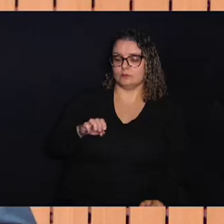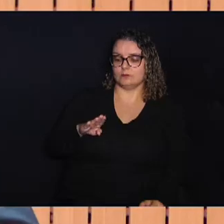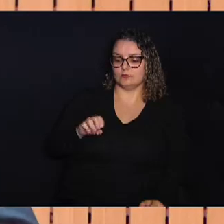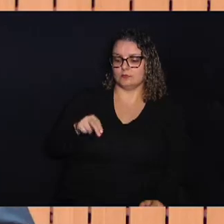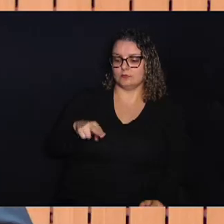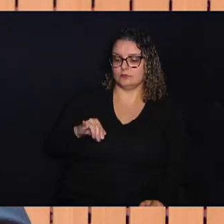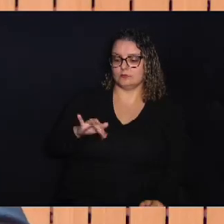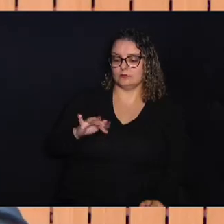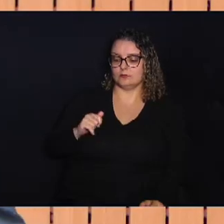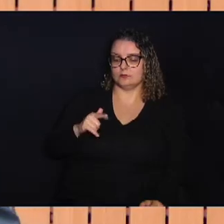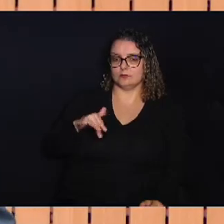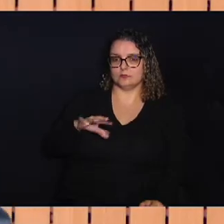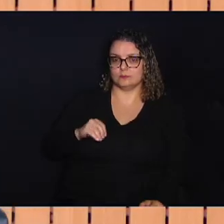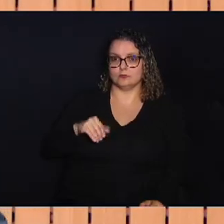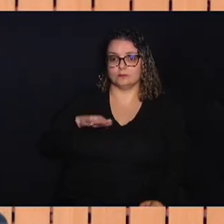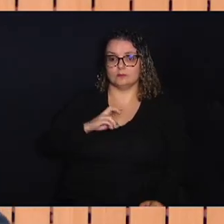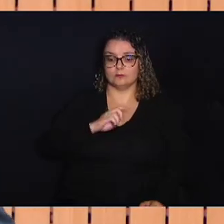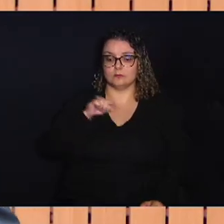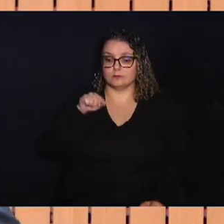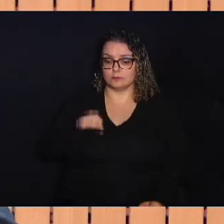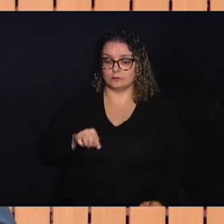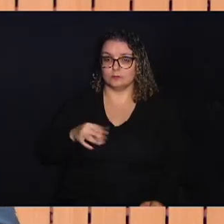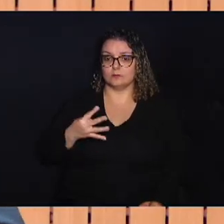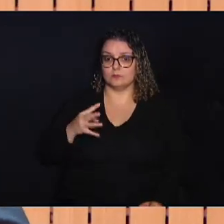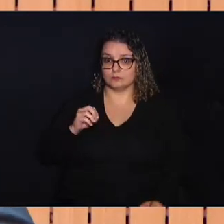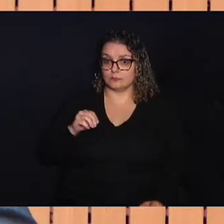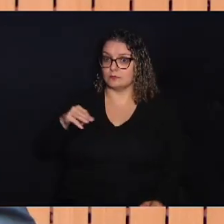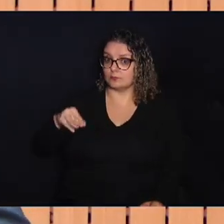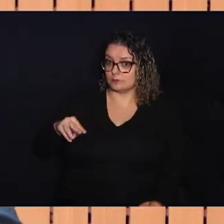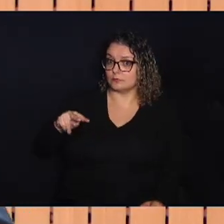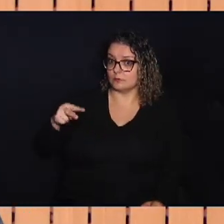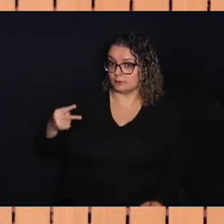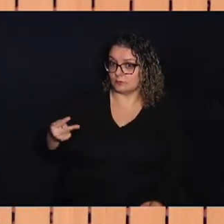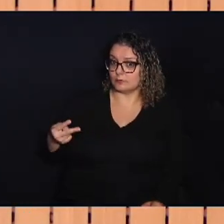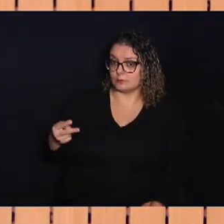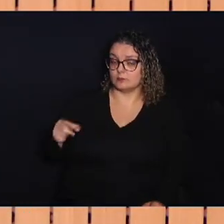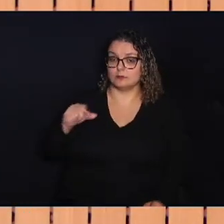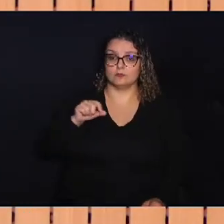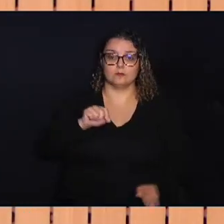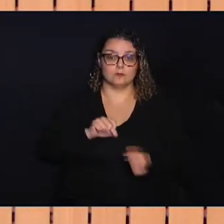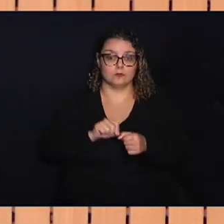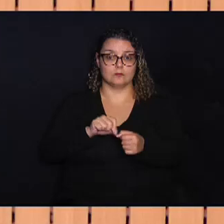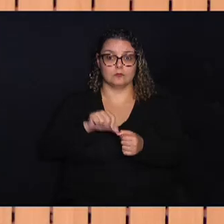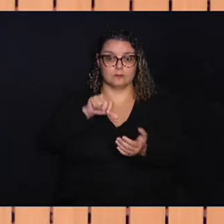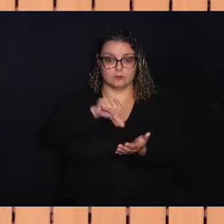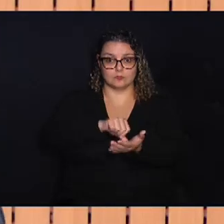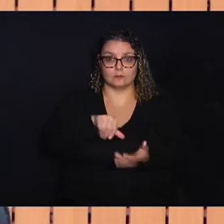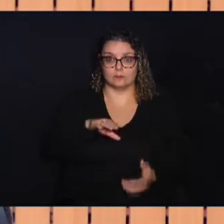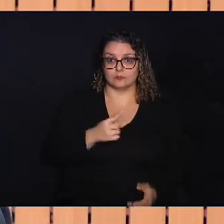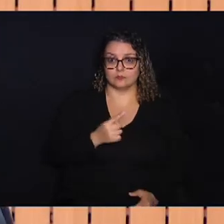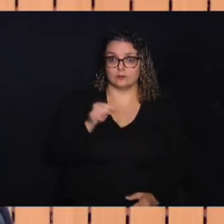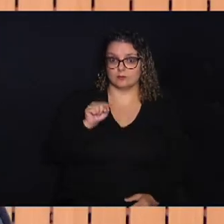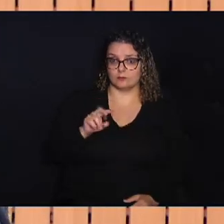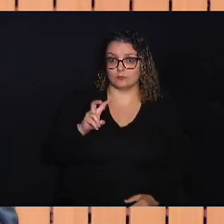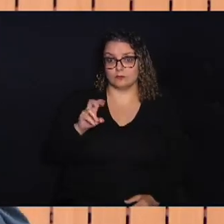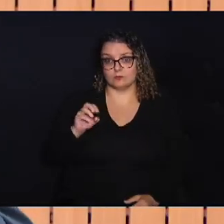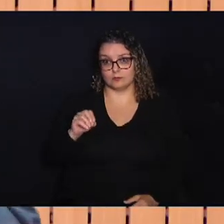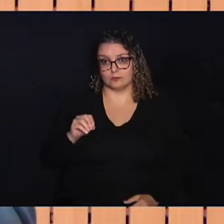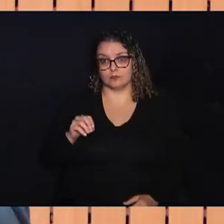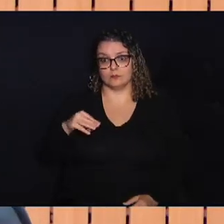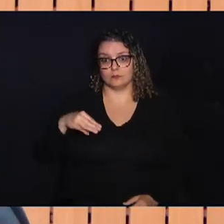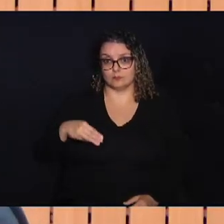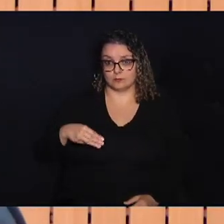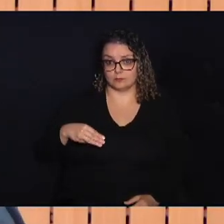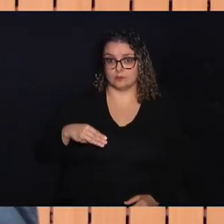mais de 5.500 metros, aonde vai ser feita uma unidade com mais de 1.500 metros, a